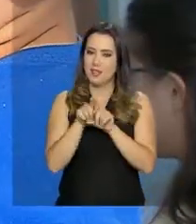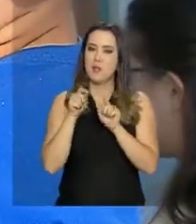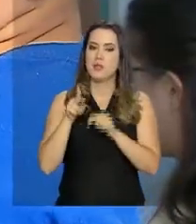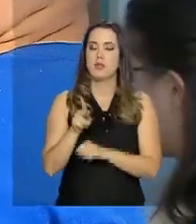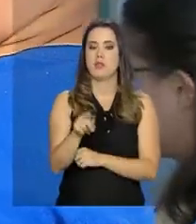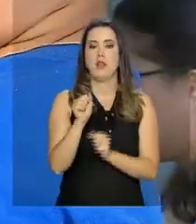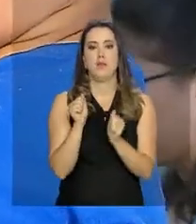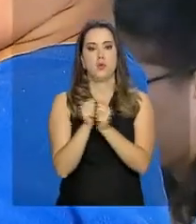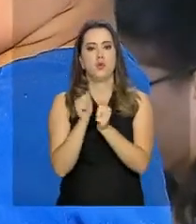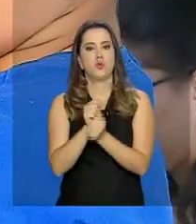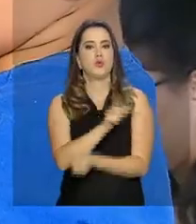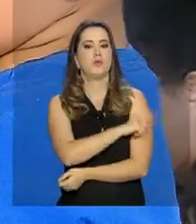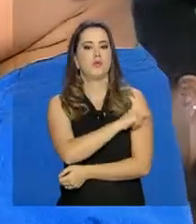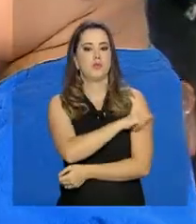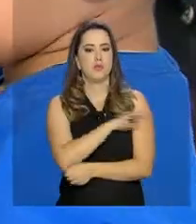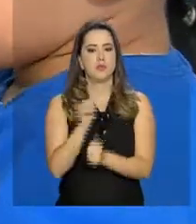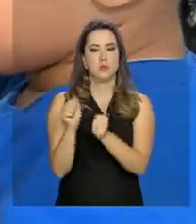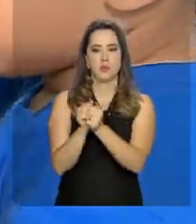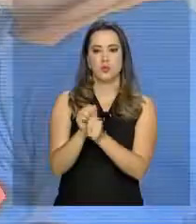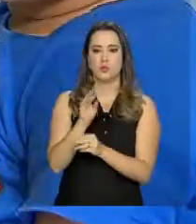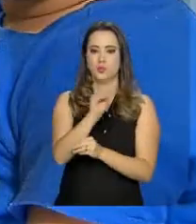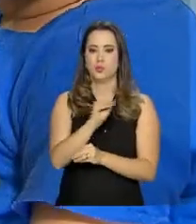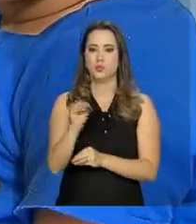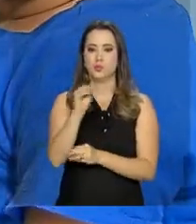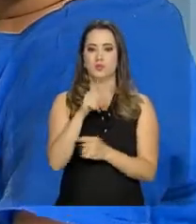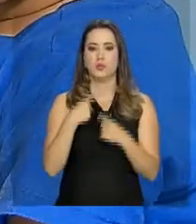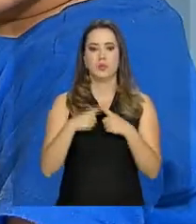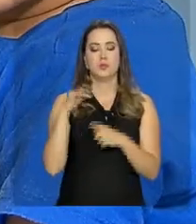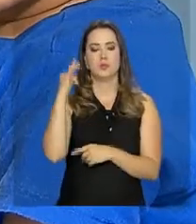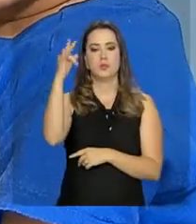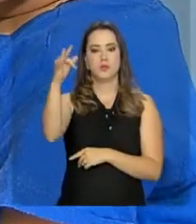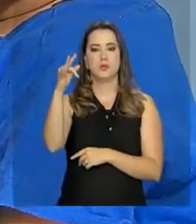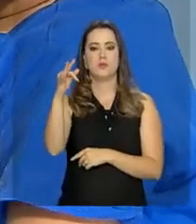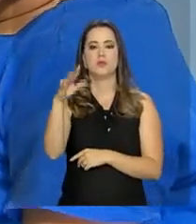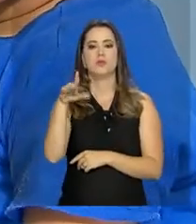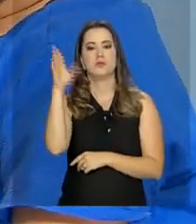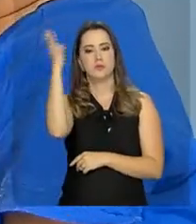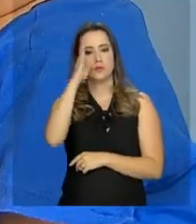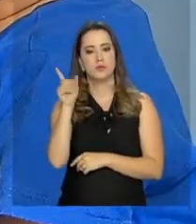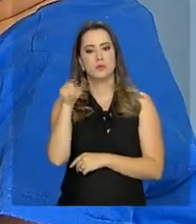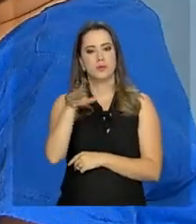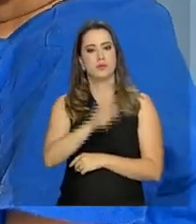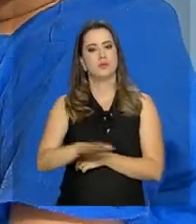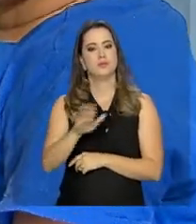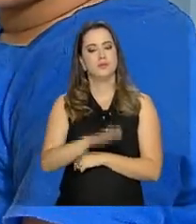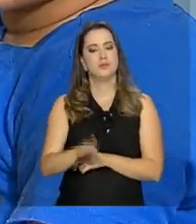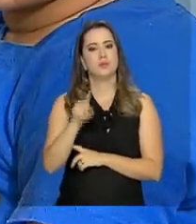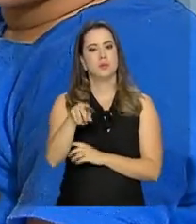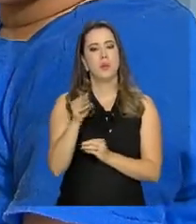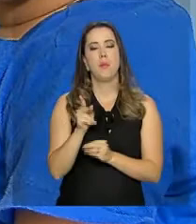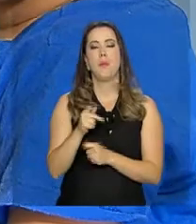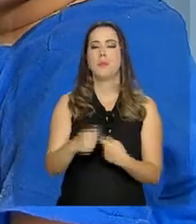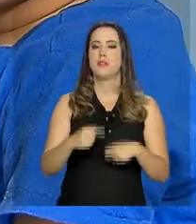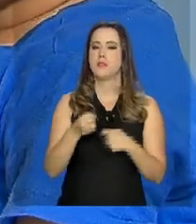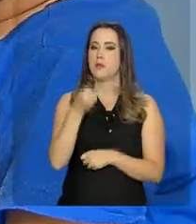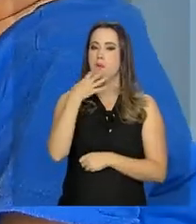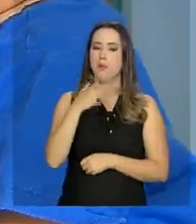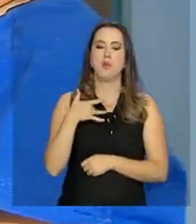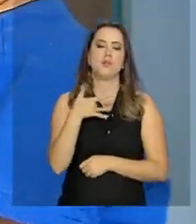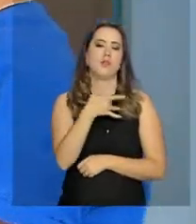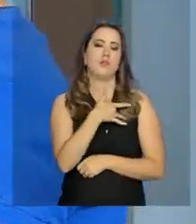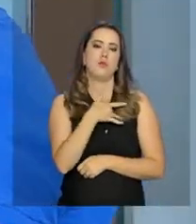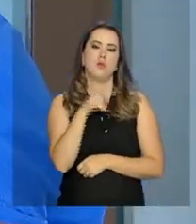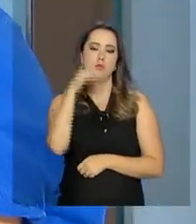médico tentou junto com ele porque o futuro da do brasil são as crianças né tem que estar bem bem bem de saúde